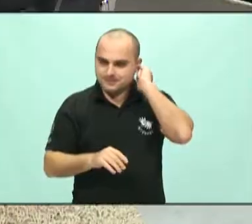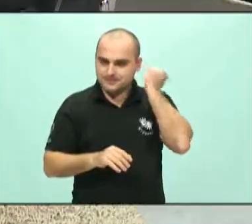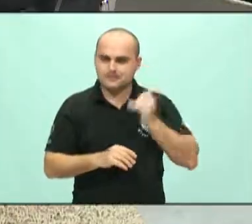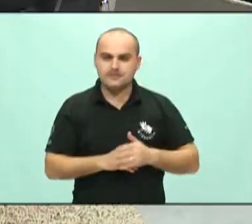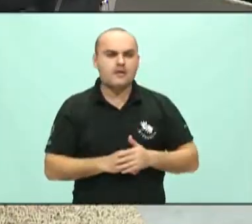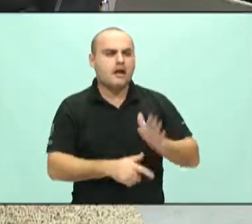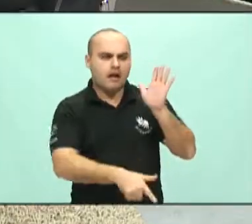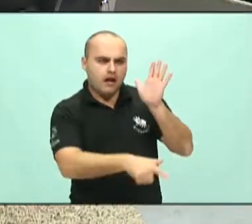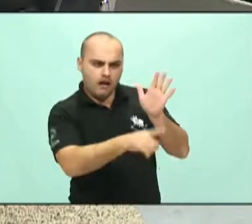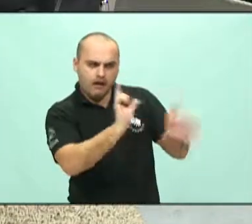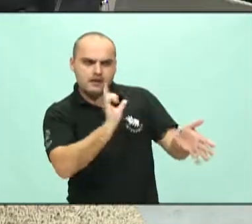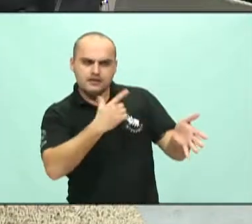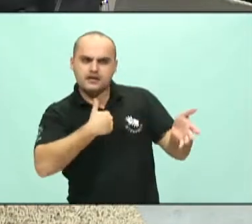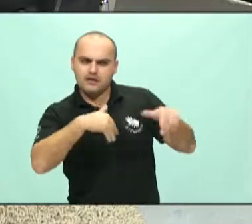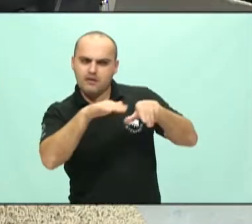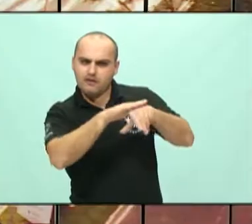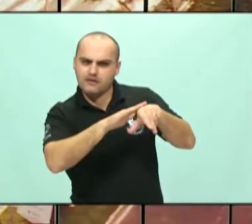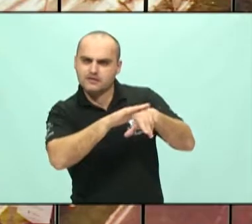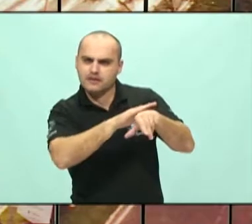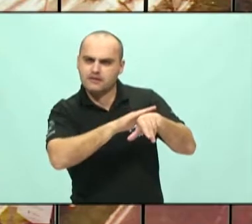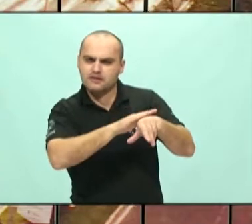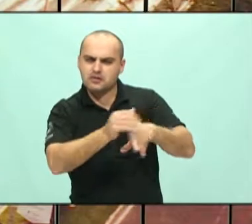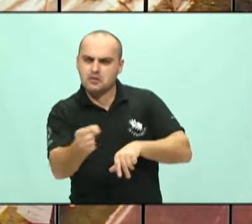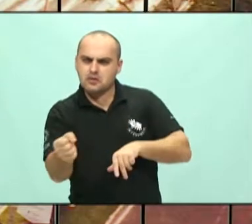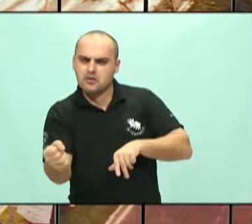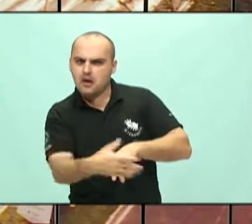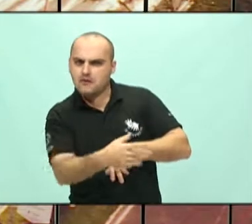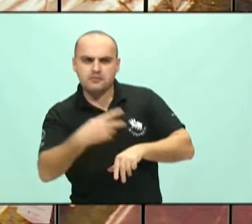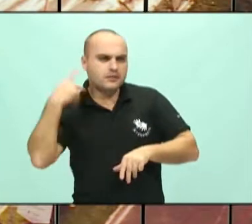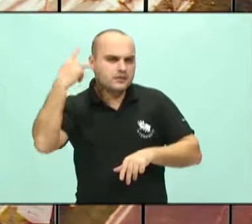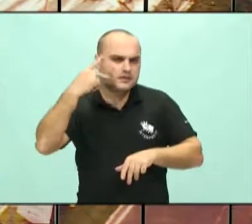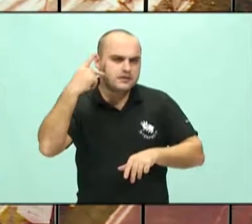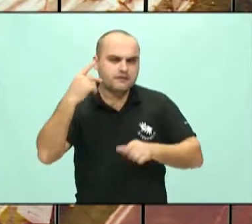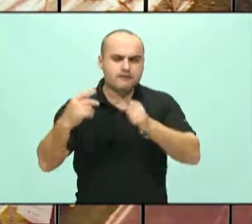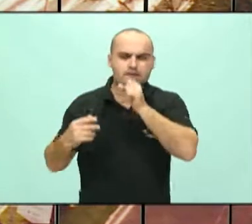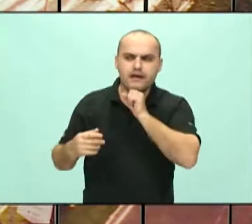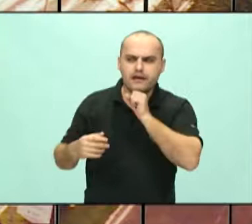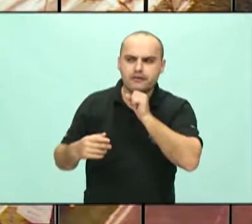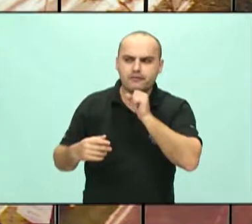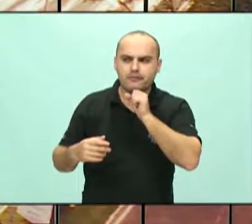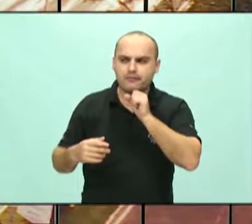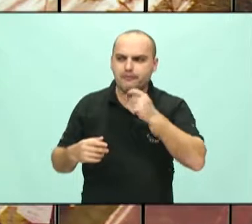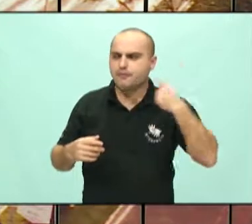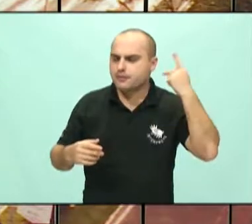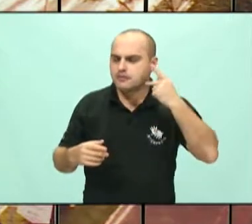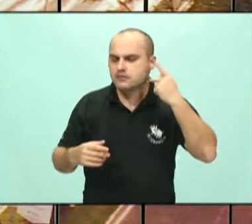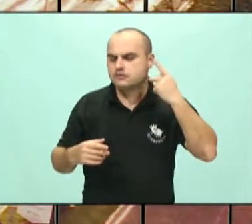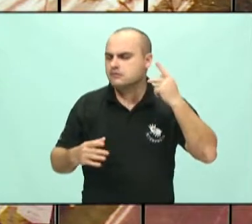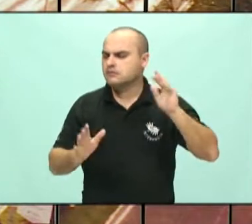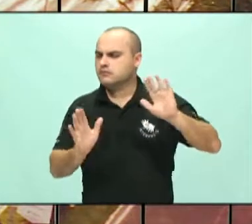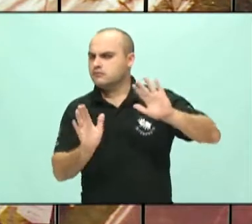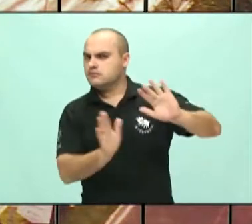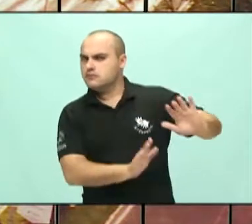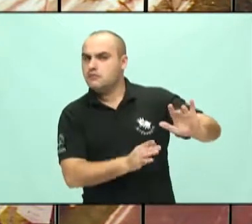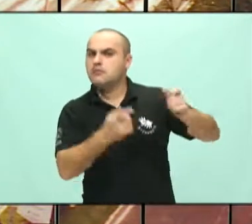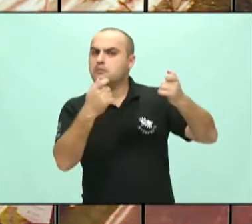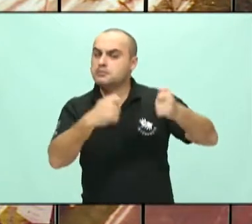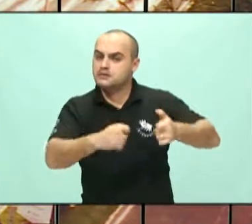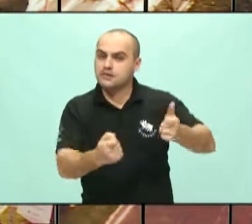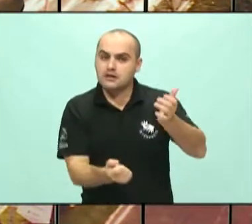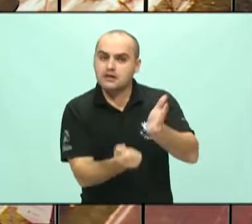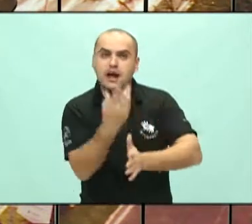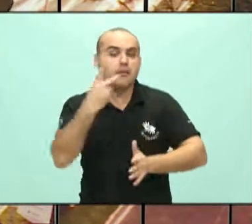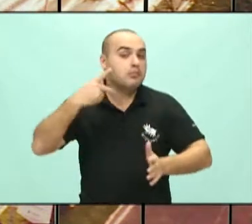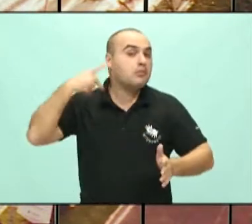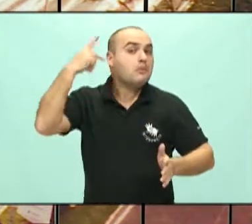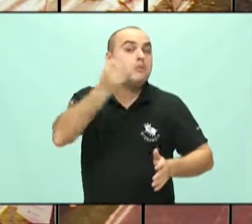Falávamos antes, nova política, velha política. Tem que fazer política para o povo, política boa, como o senhor diz.